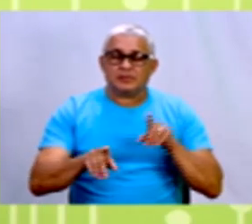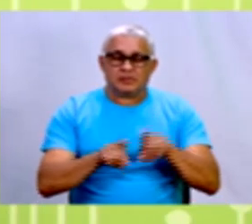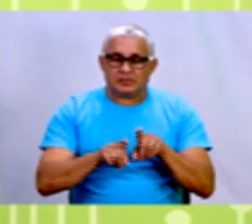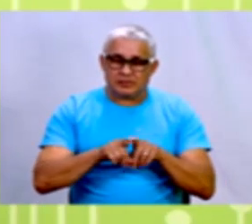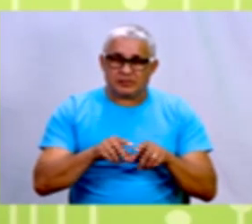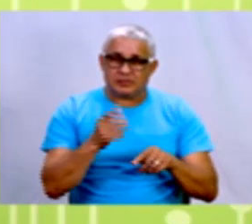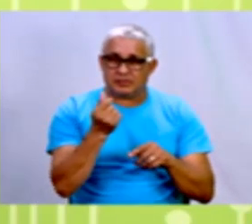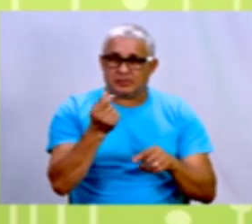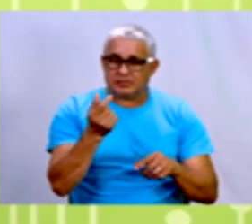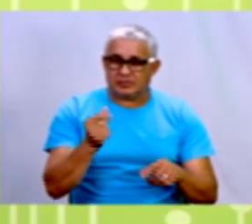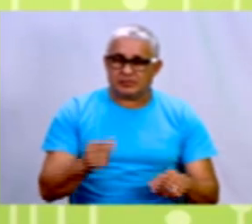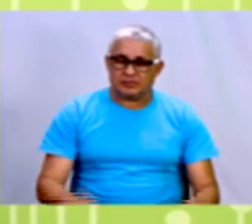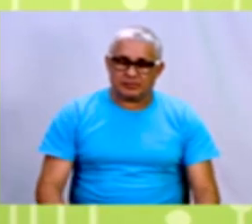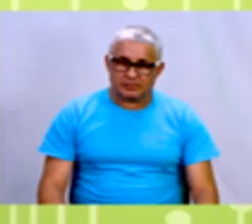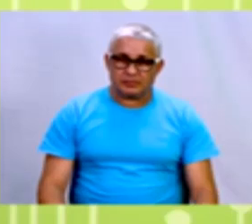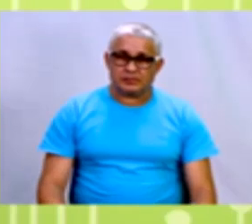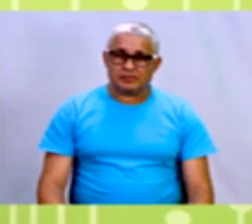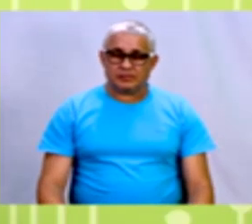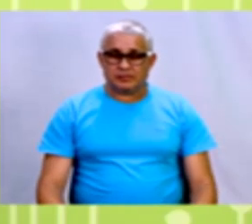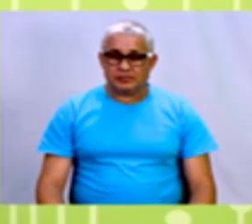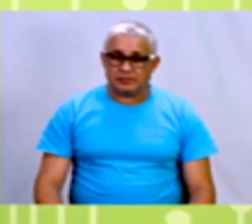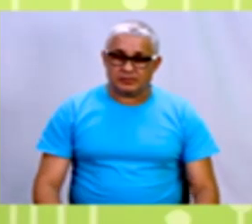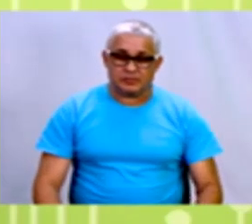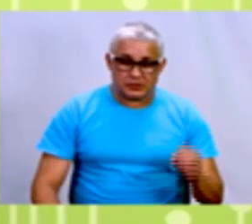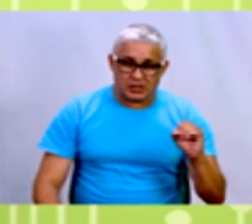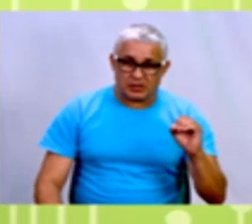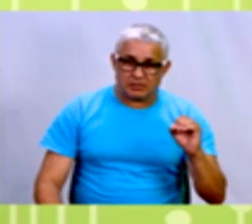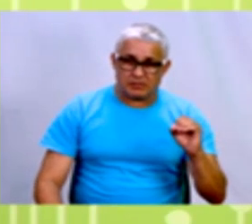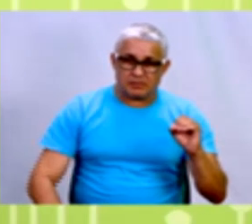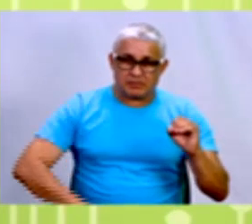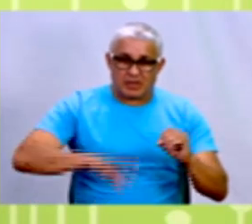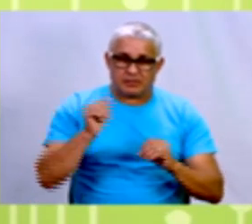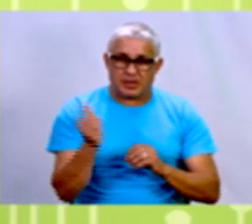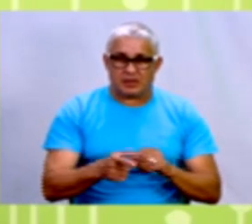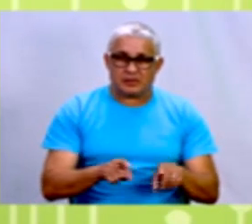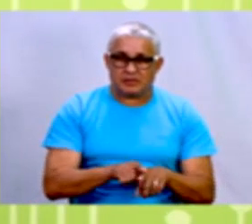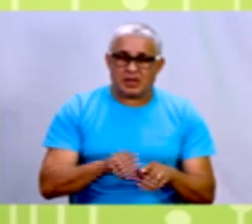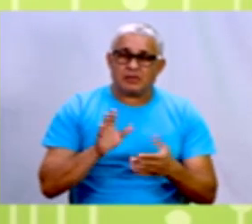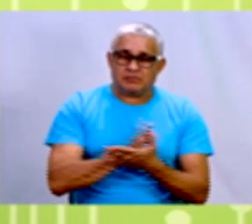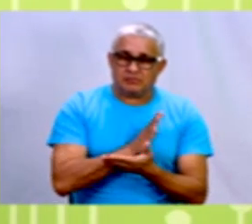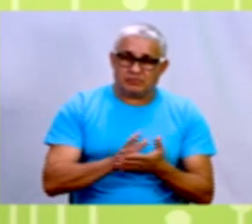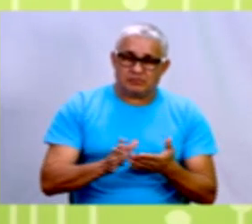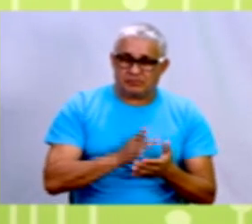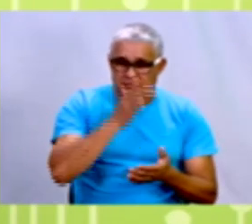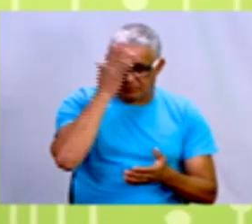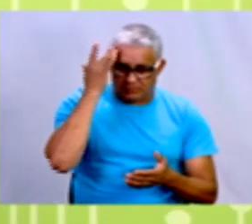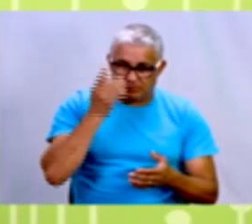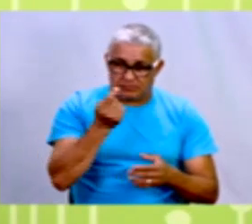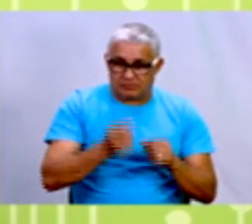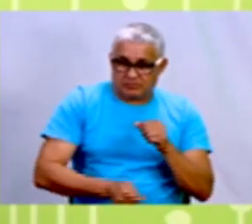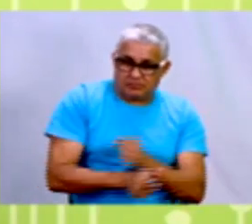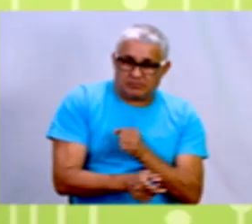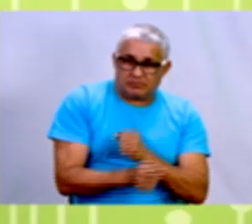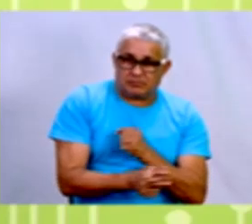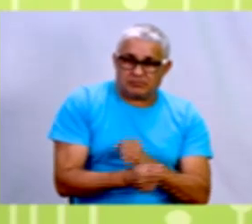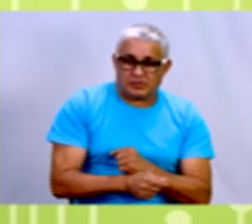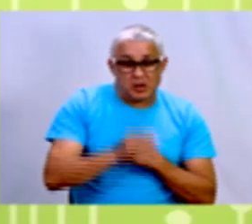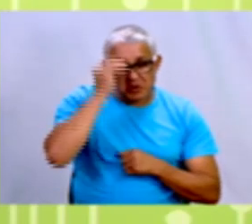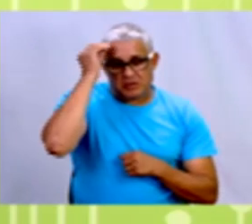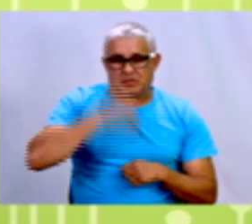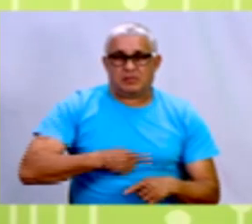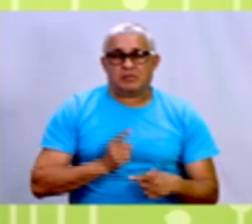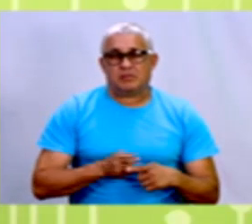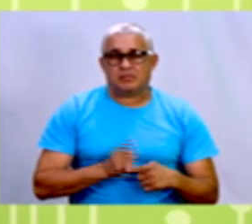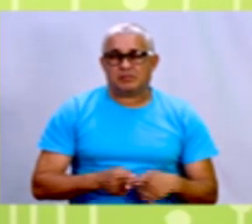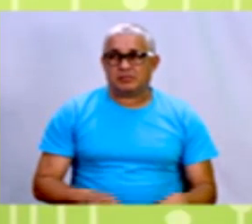do valor que ele vai ficar maior que zero, mas dependendo do valor, muitos investidores decidem por não fazer, porque